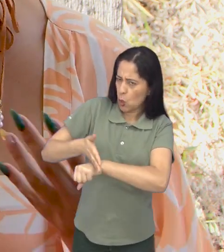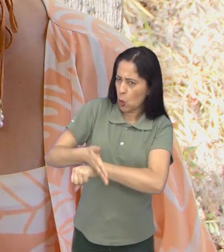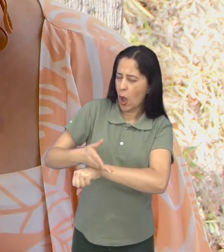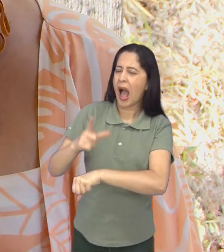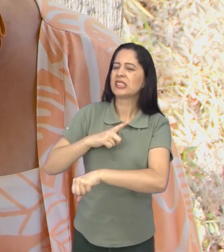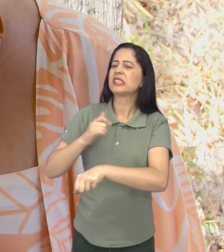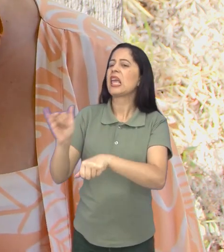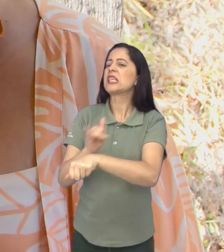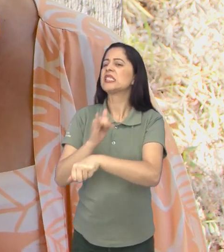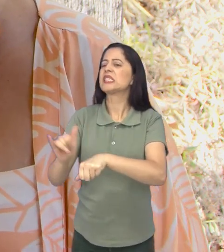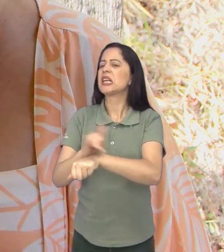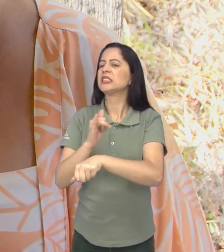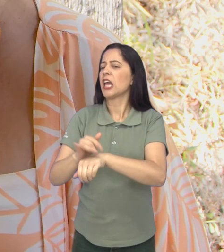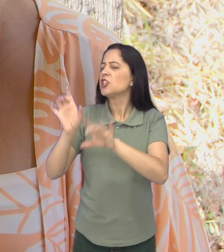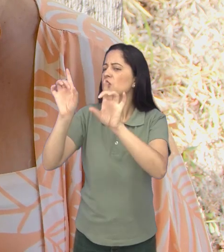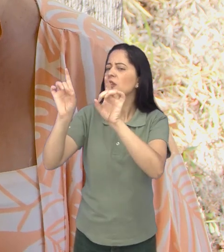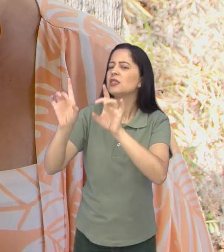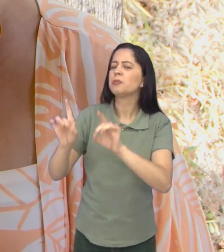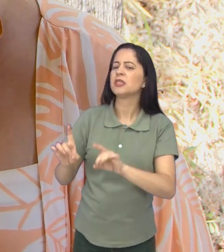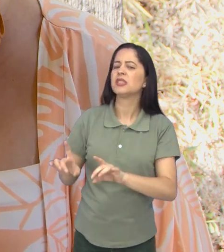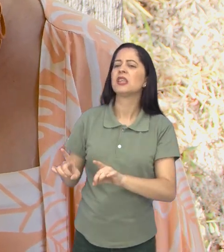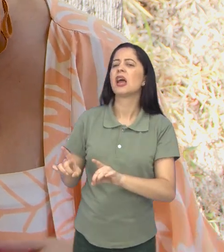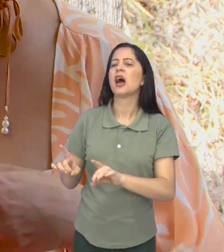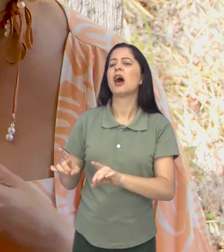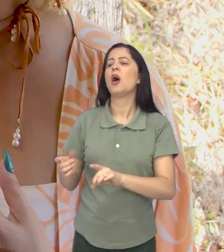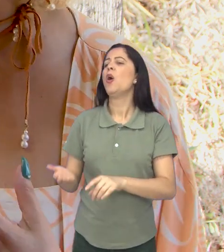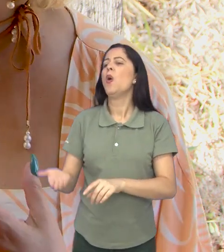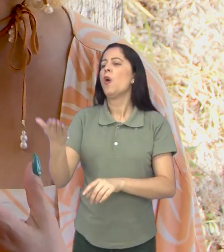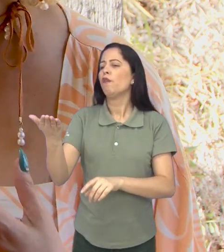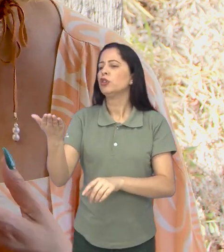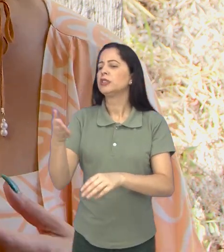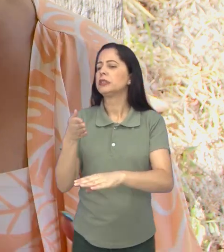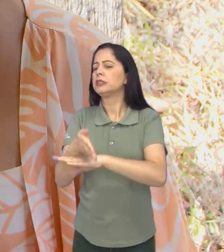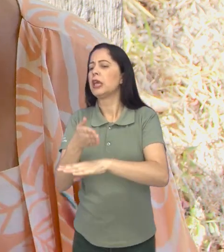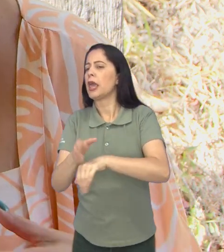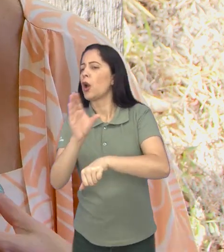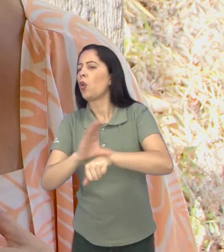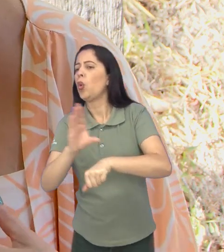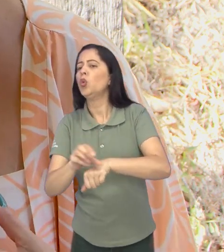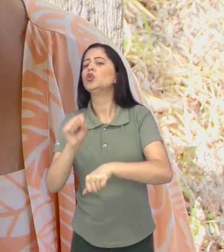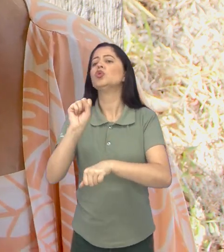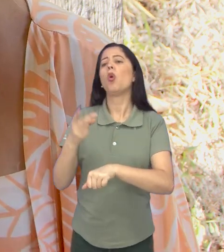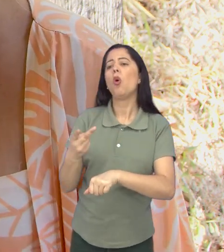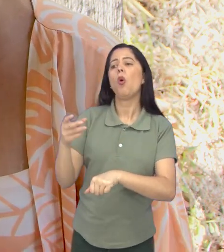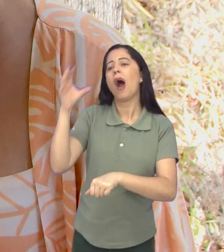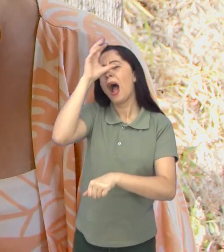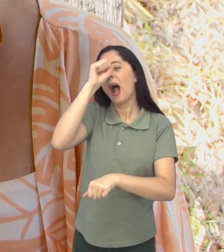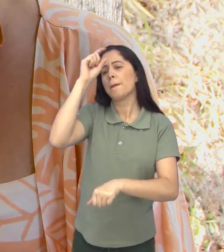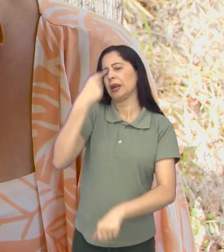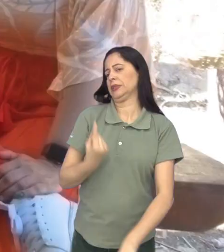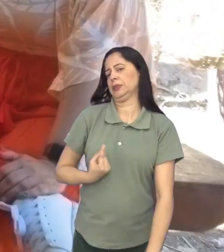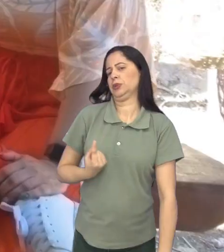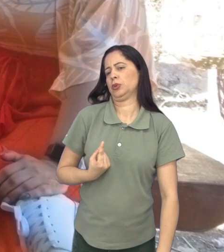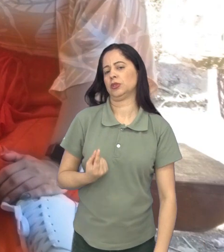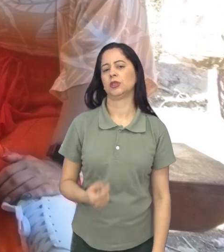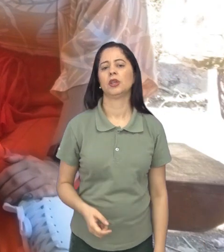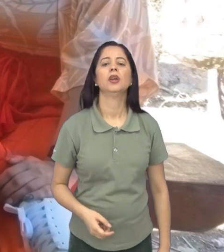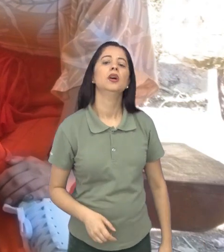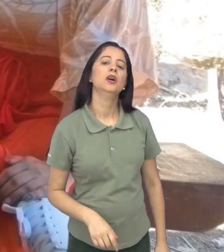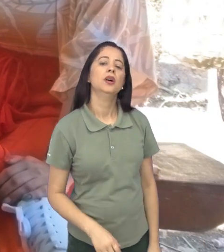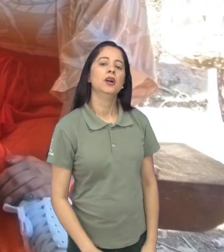Tem técnicas específicas? Você foi aprender? Foi tudo autodidata?